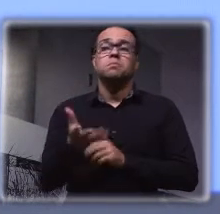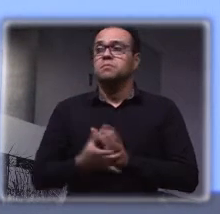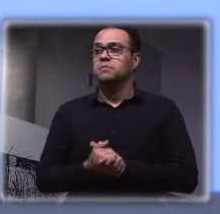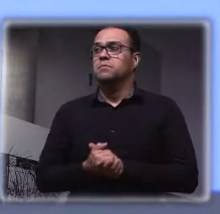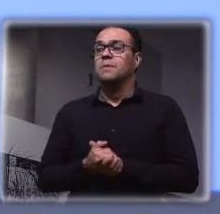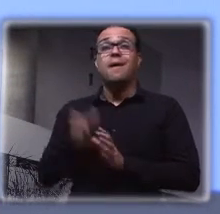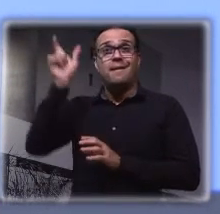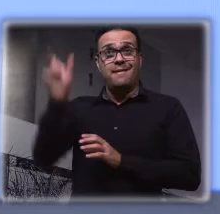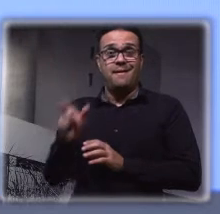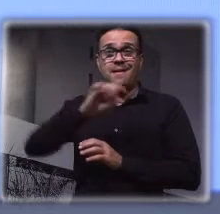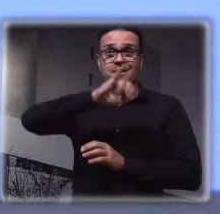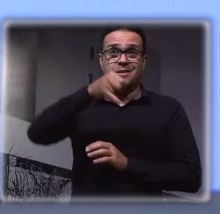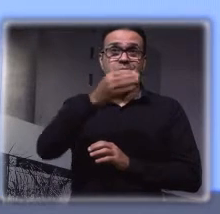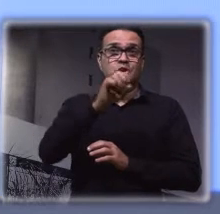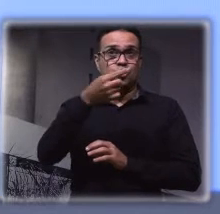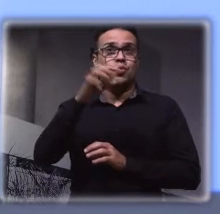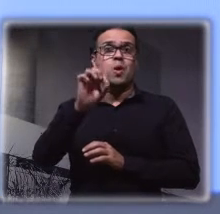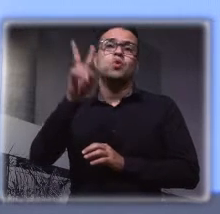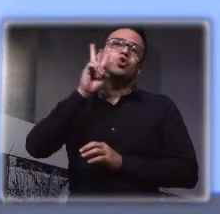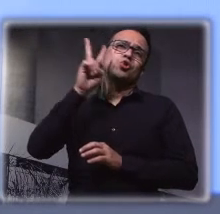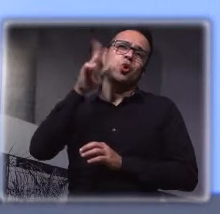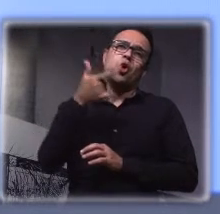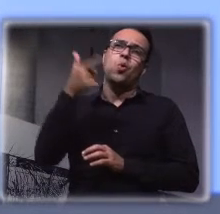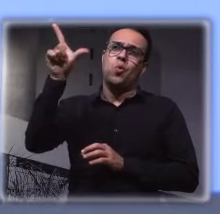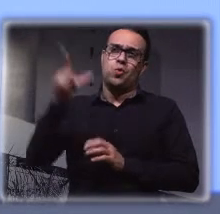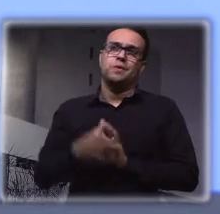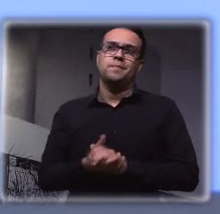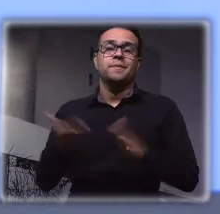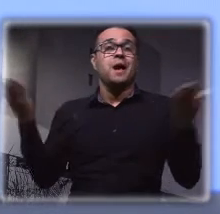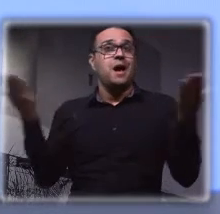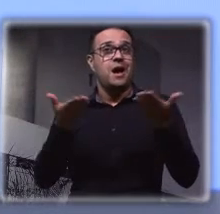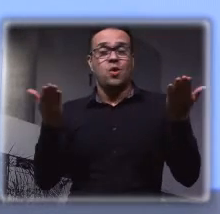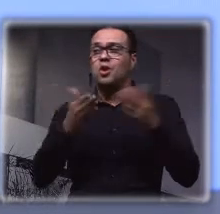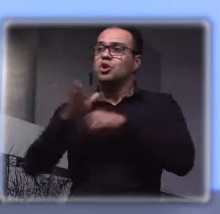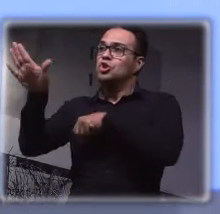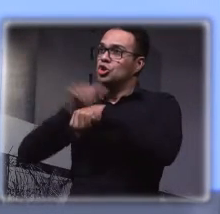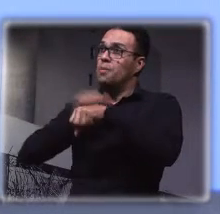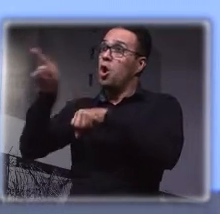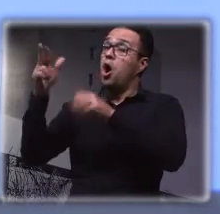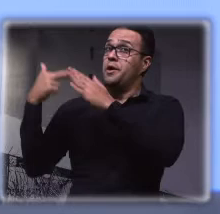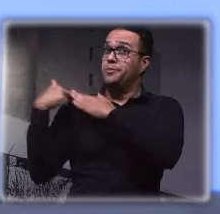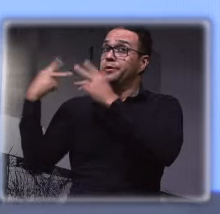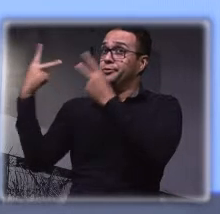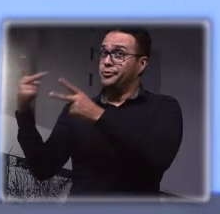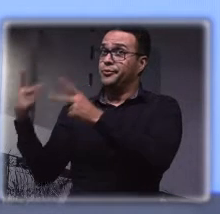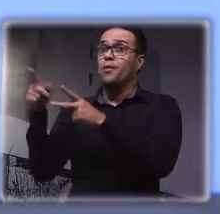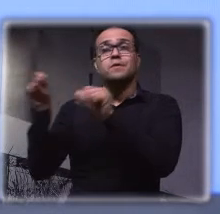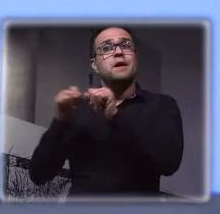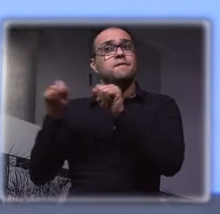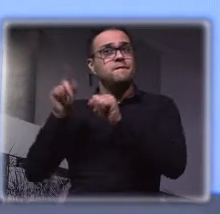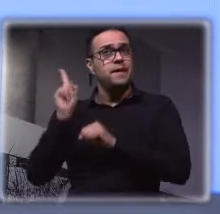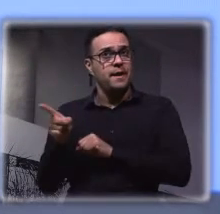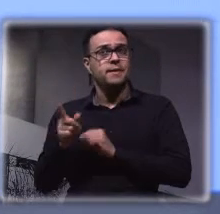João, a história é outra. O João agora é chamado a assumir a responsabilidade pelo que ele